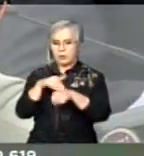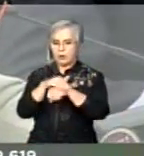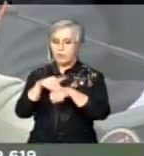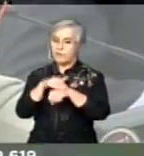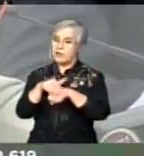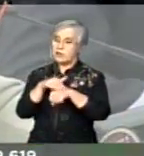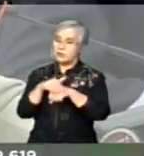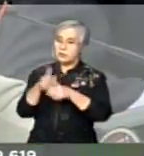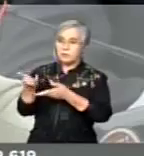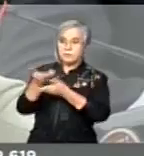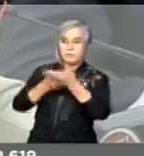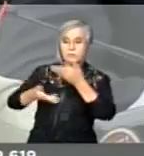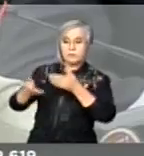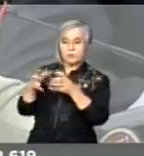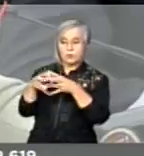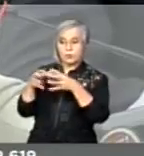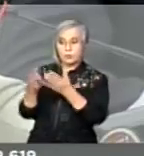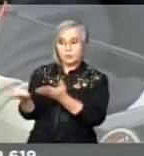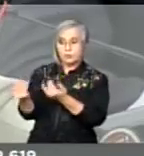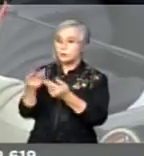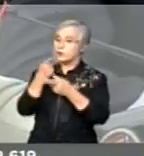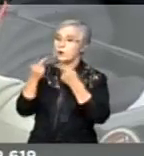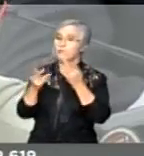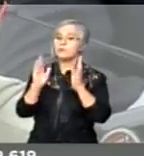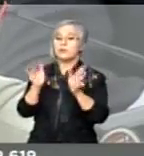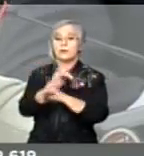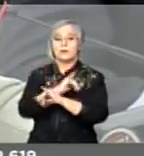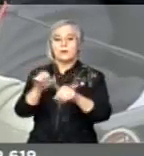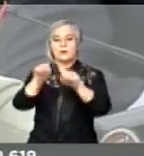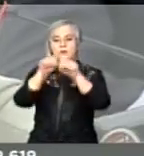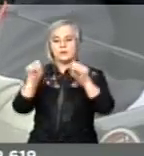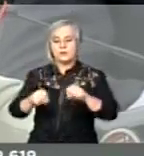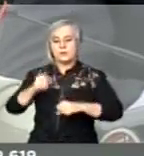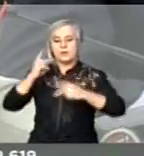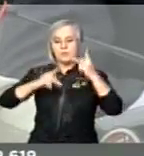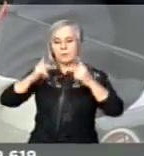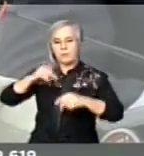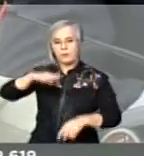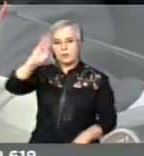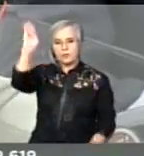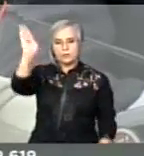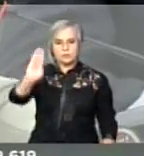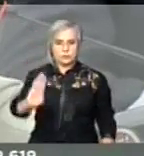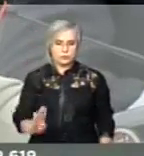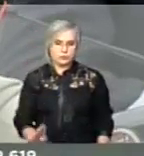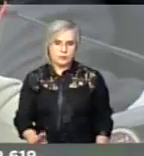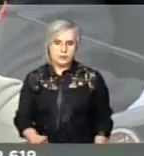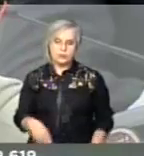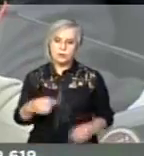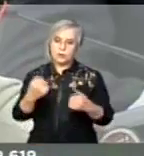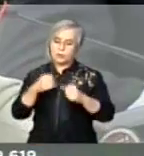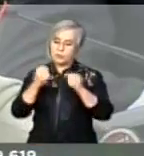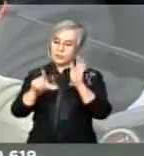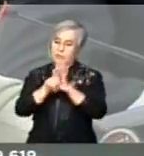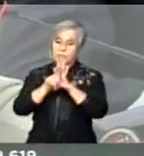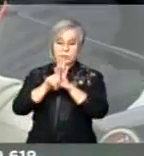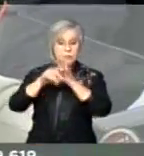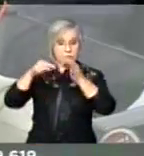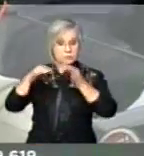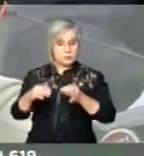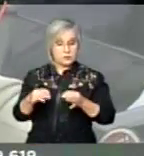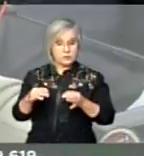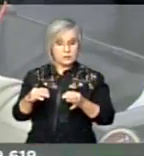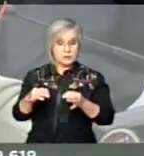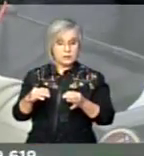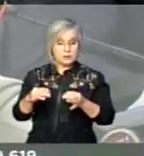que é, com jovens, disse que o sistema político brasileiro, que carece de legitimidade democrática, deu